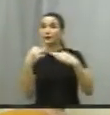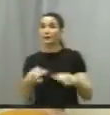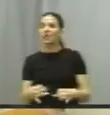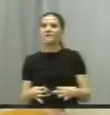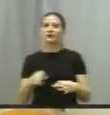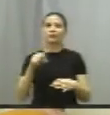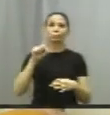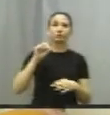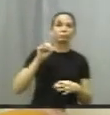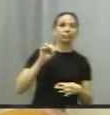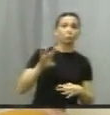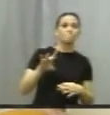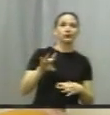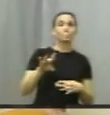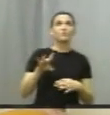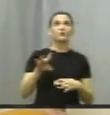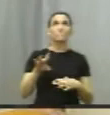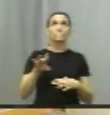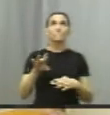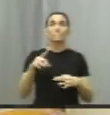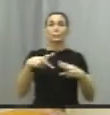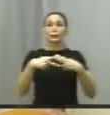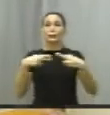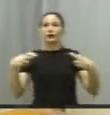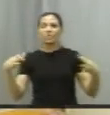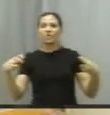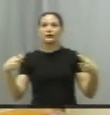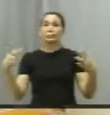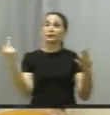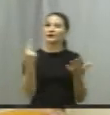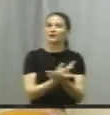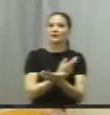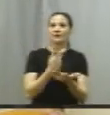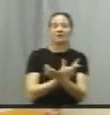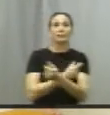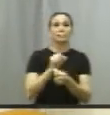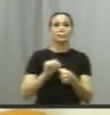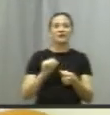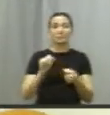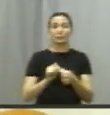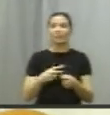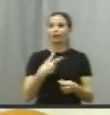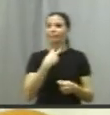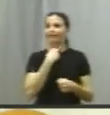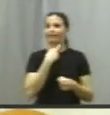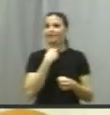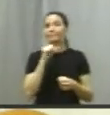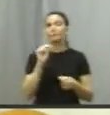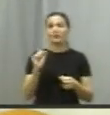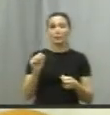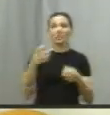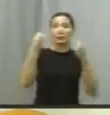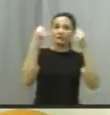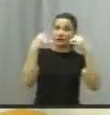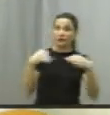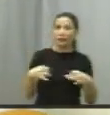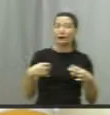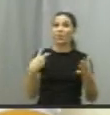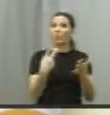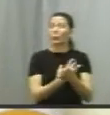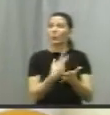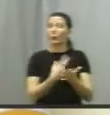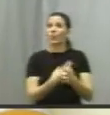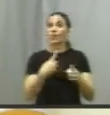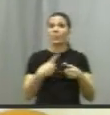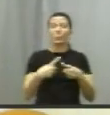para as ações que culminam com erros. Não dá para querer justificar o erro por